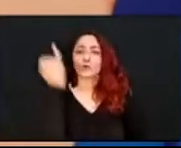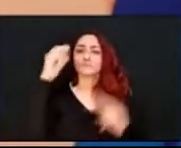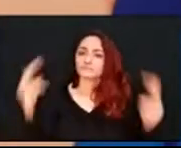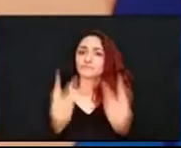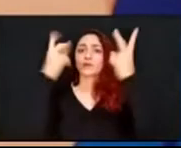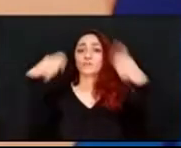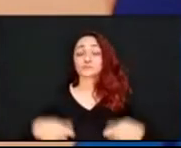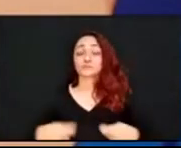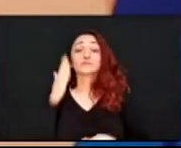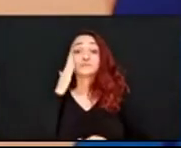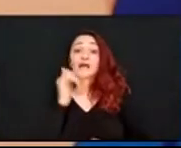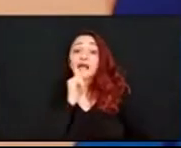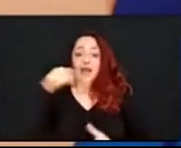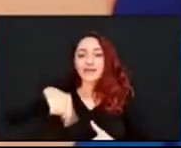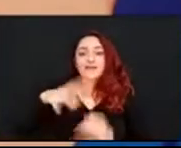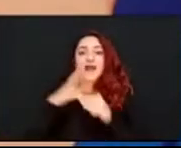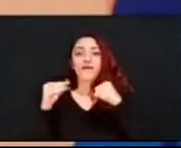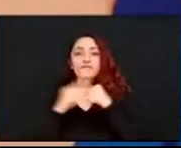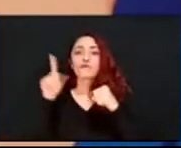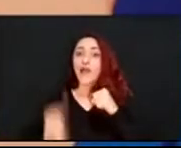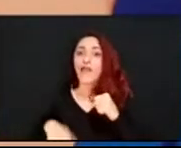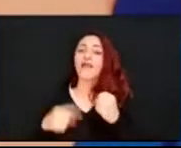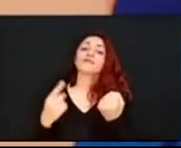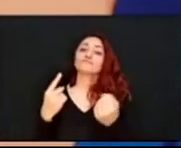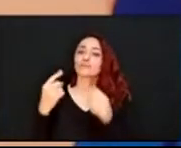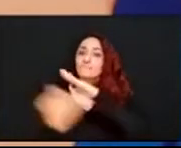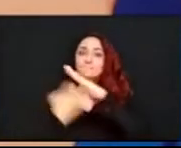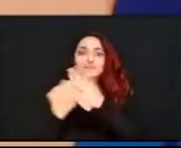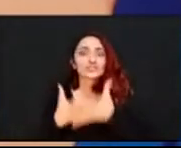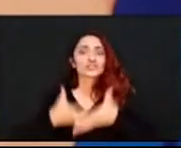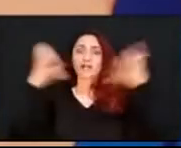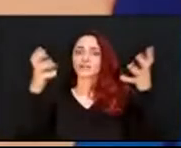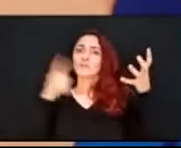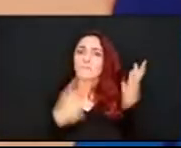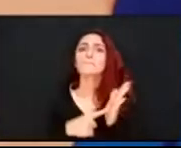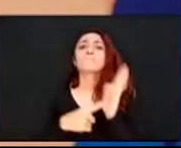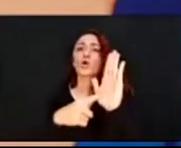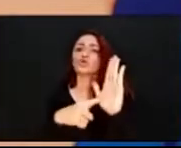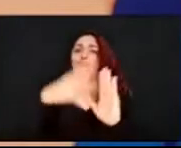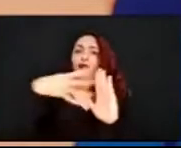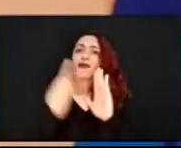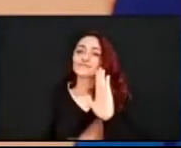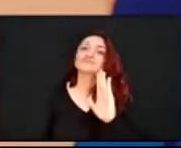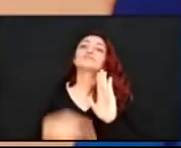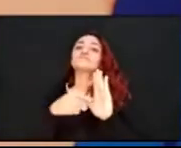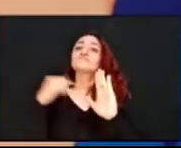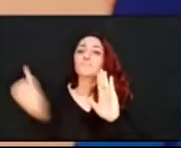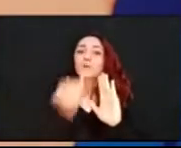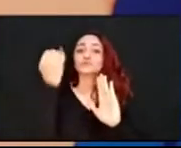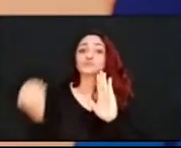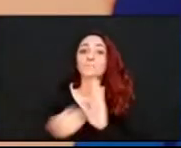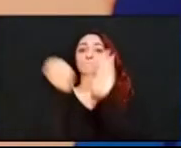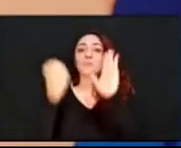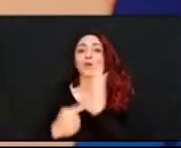a maior empregadora do Brasil a mostrando a relevância dessa agenda é do quanto que é importante o impacto dessas iniciativas